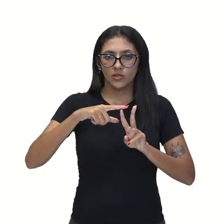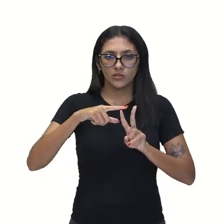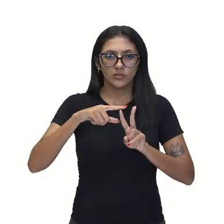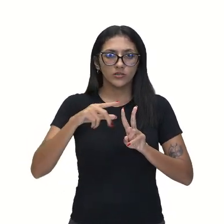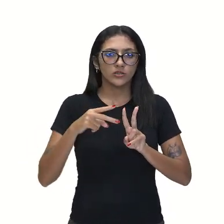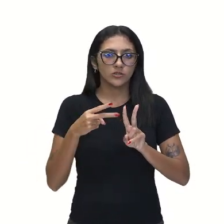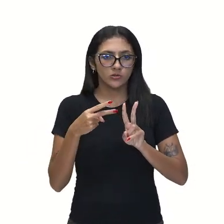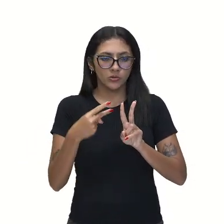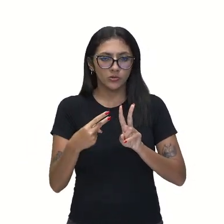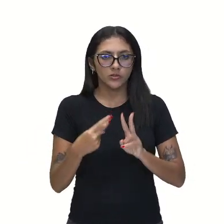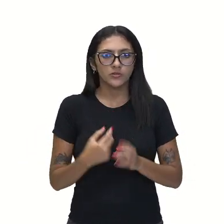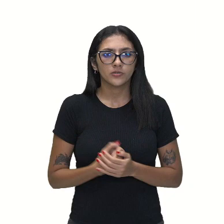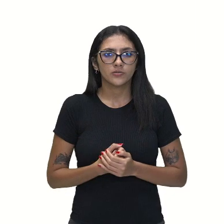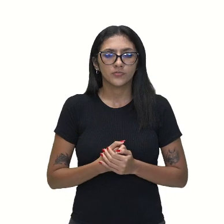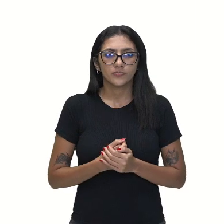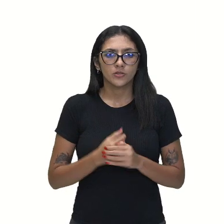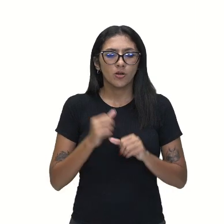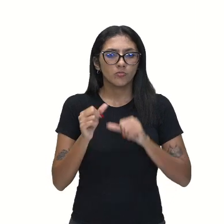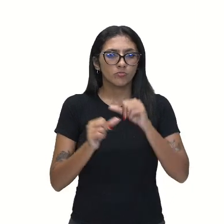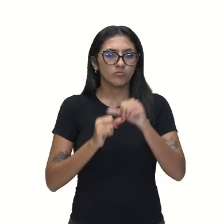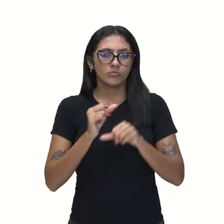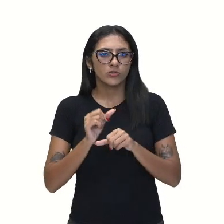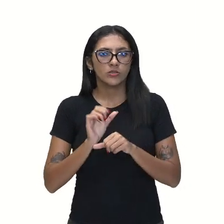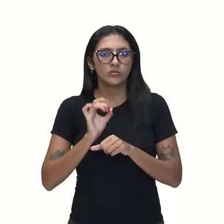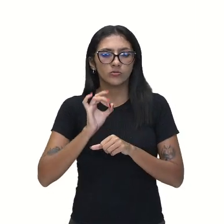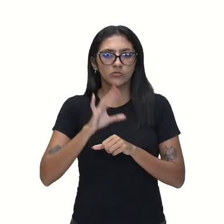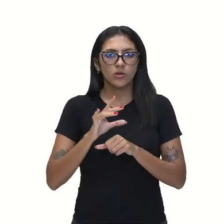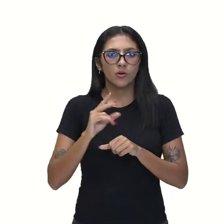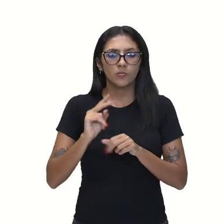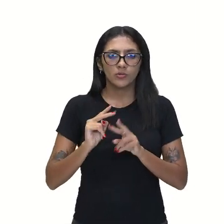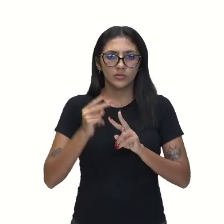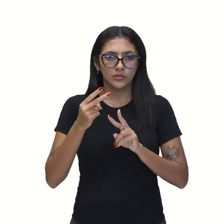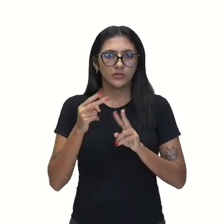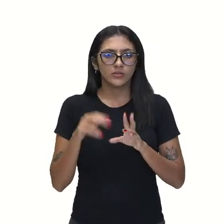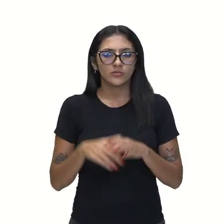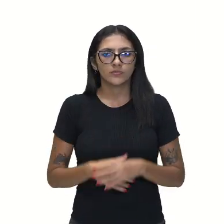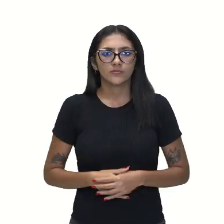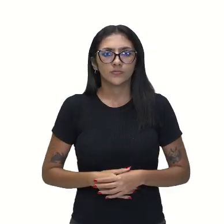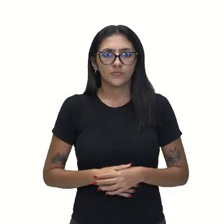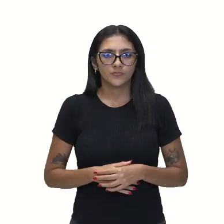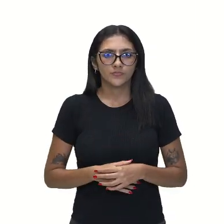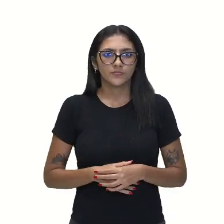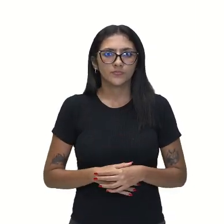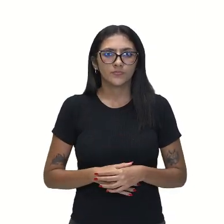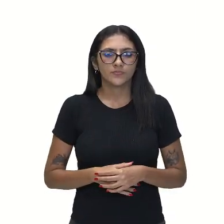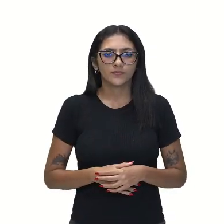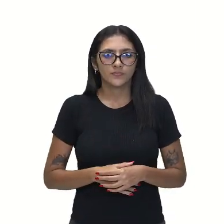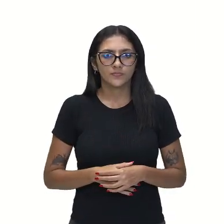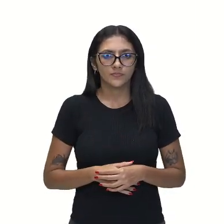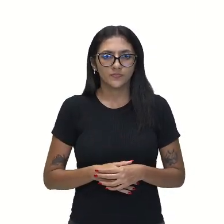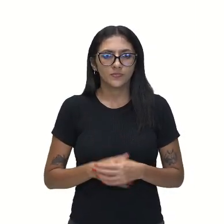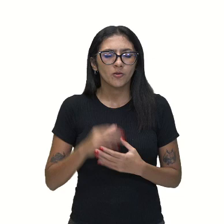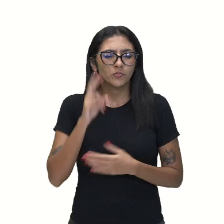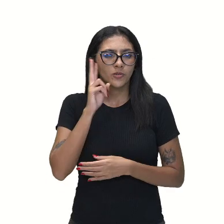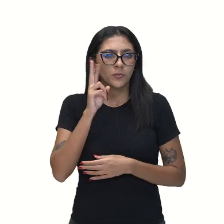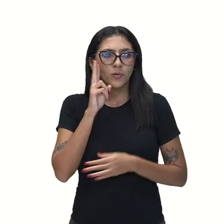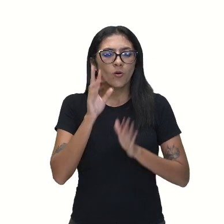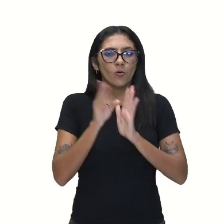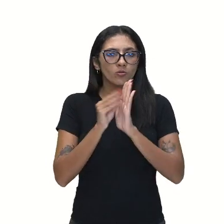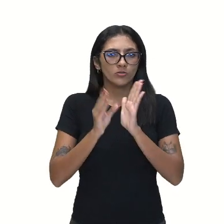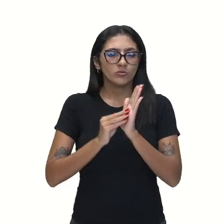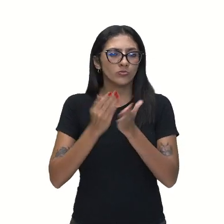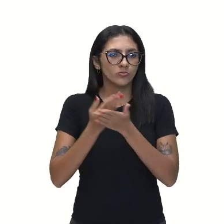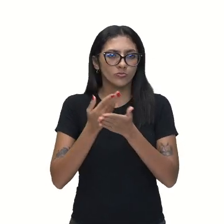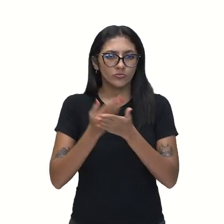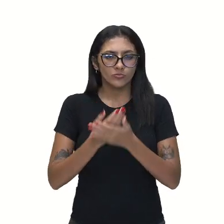vou transformar numa potência. Olha só, vamos relembrar aqui o que nós já estudamos, tá? Nessa